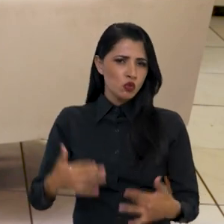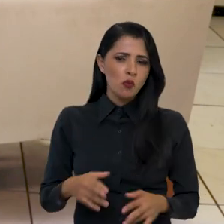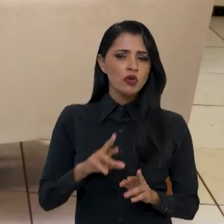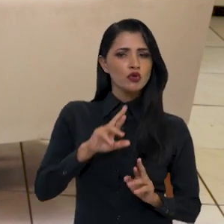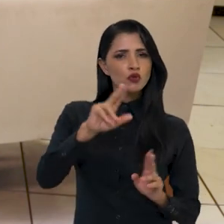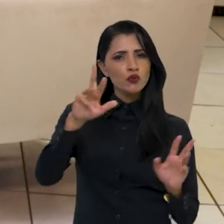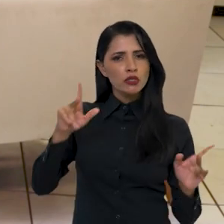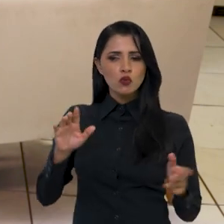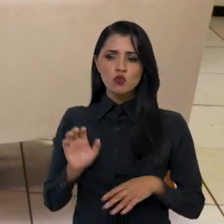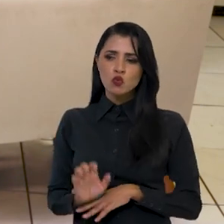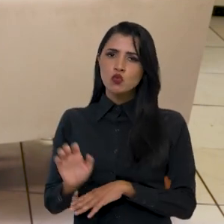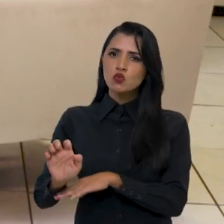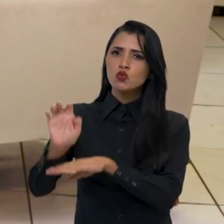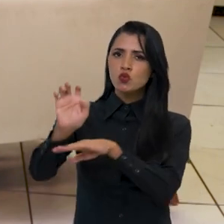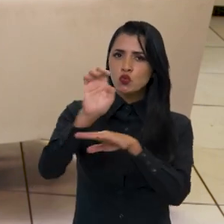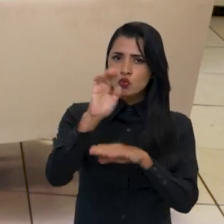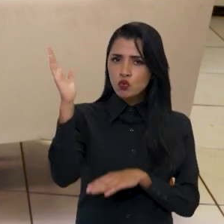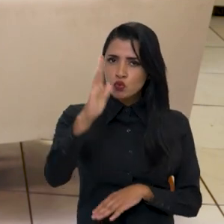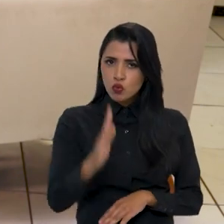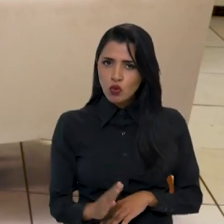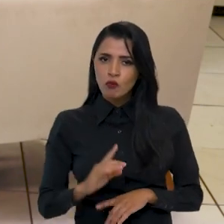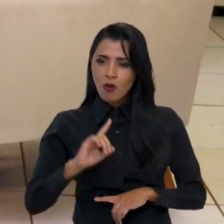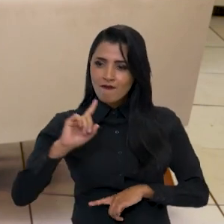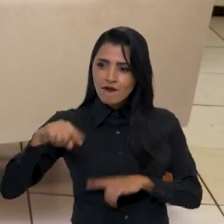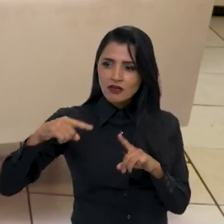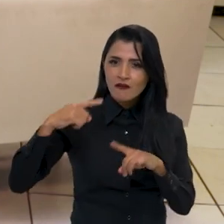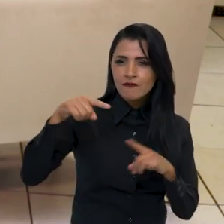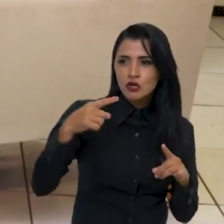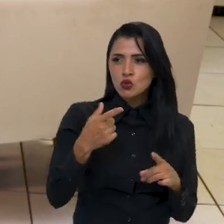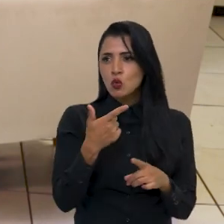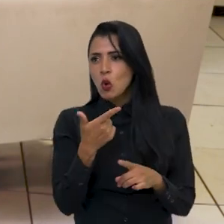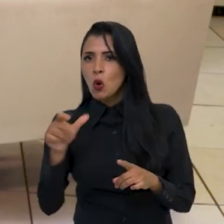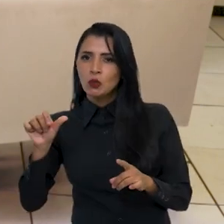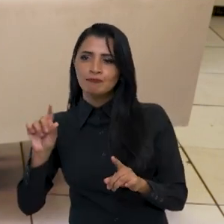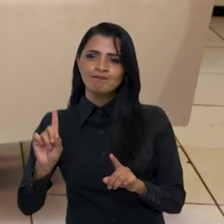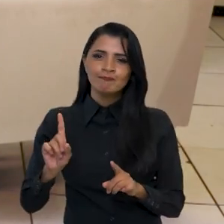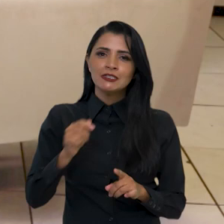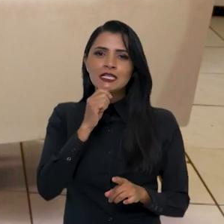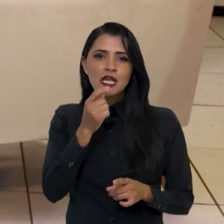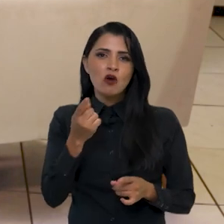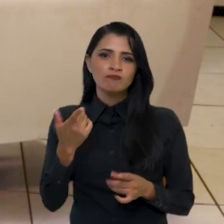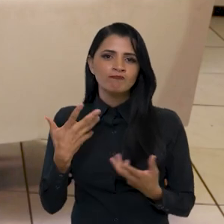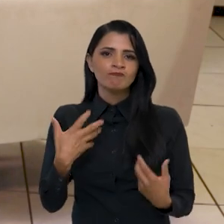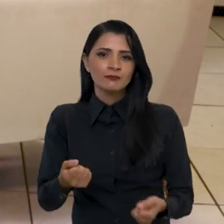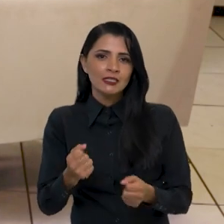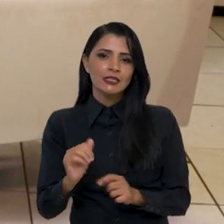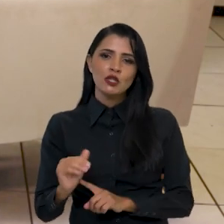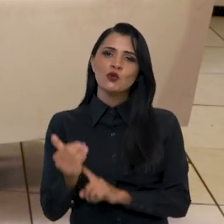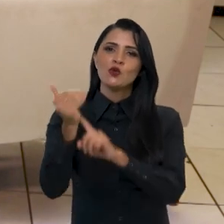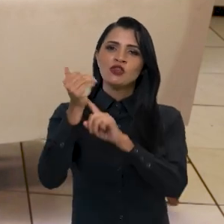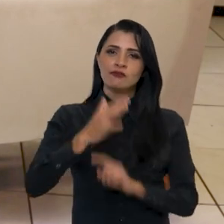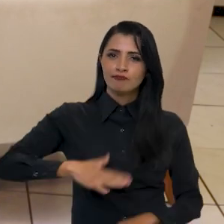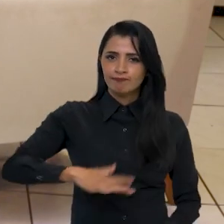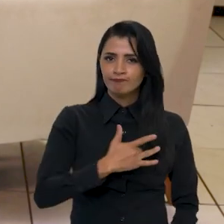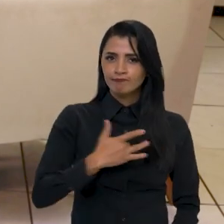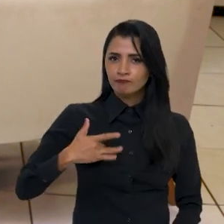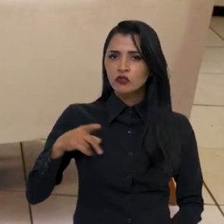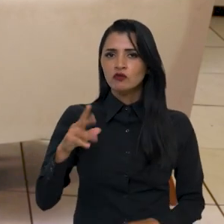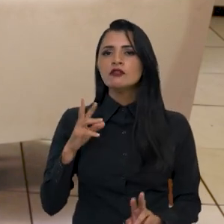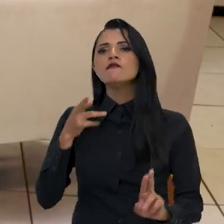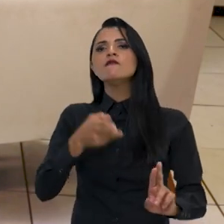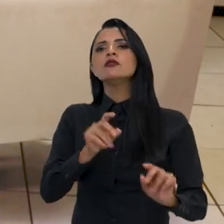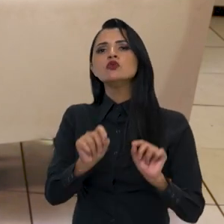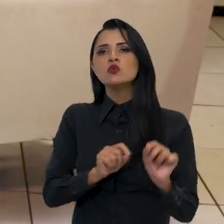da diferenciação das regiões do Brasil com relação ao avanço na adoção de tecnologia na saúde pública. E a senhora